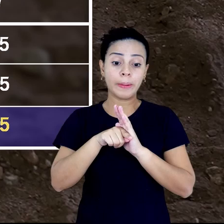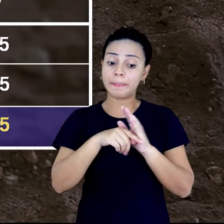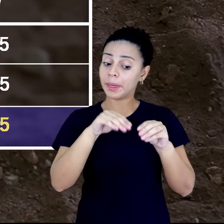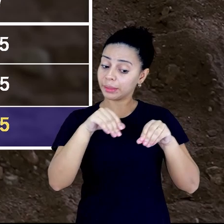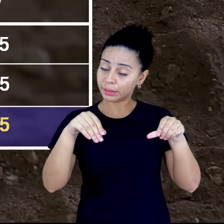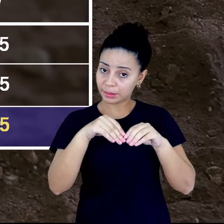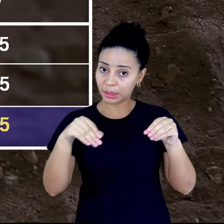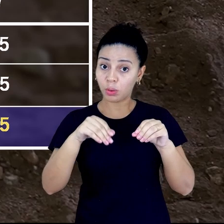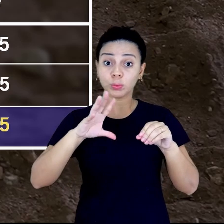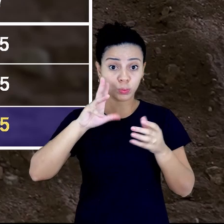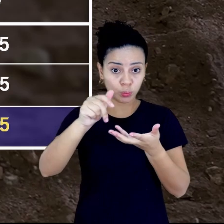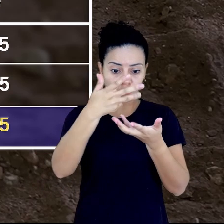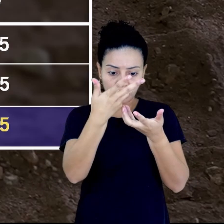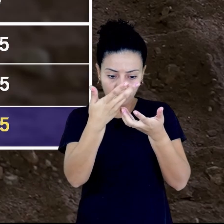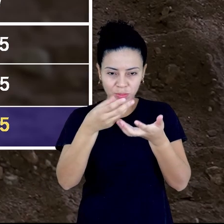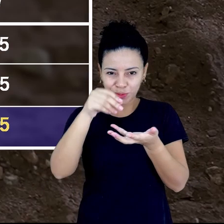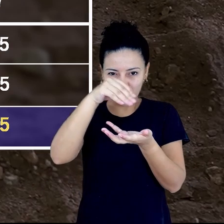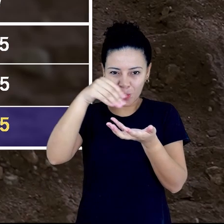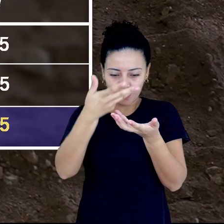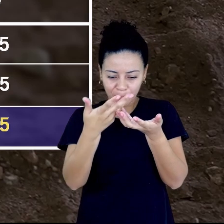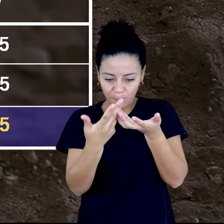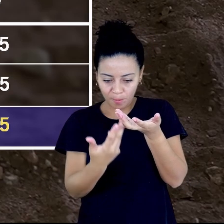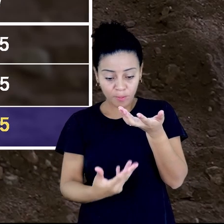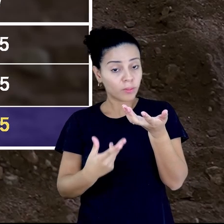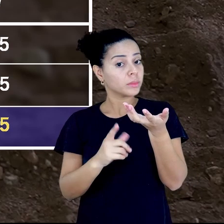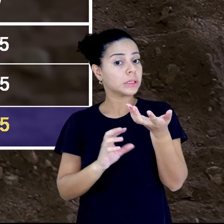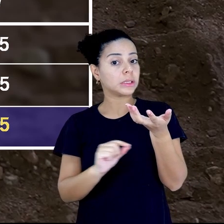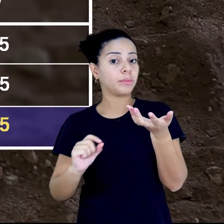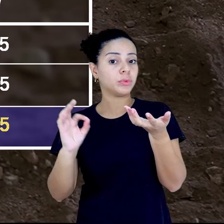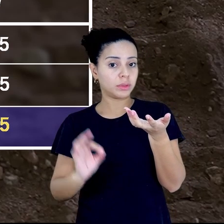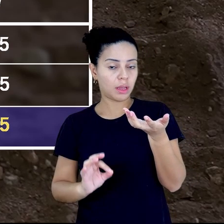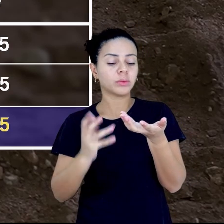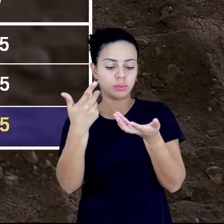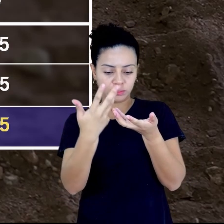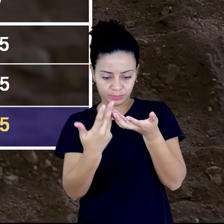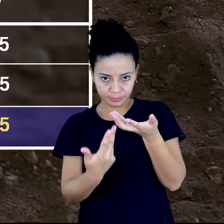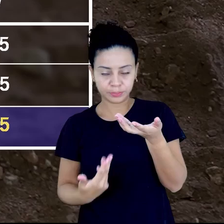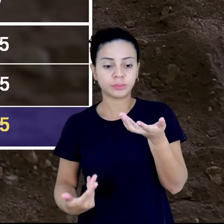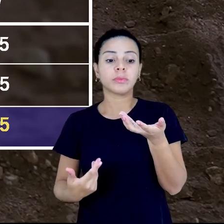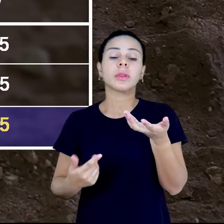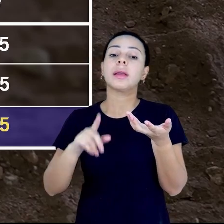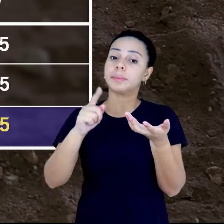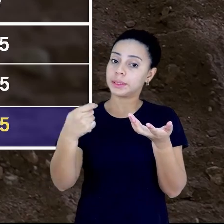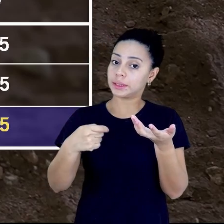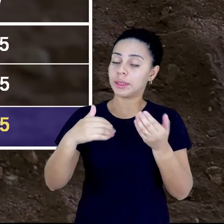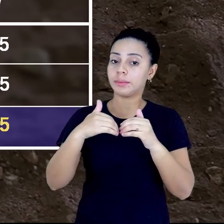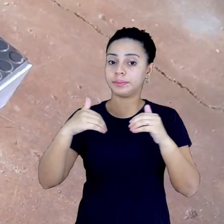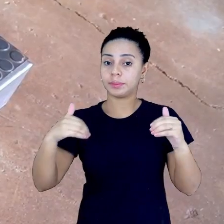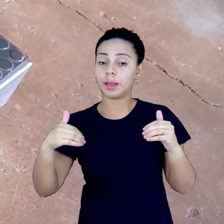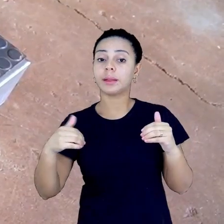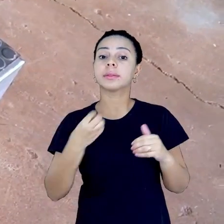de material e solo passado integralmente na peneira 19,1 mm, utilizando o cilindro